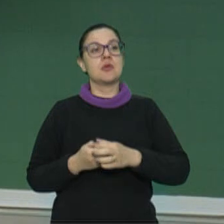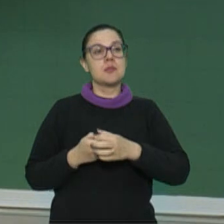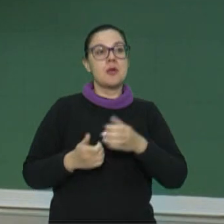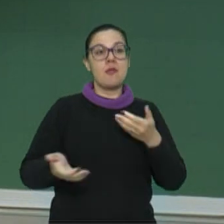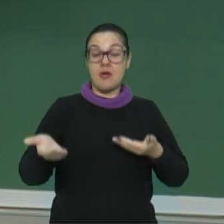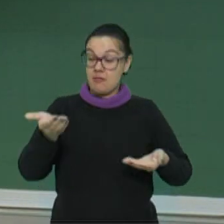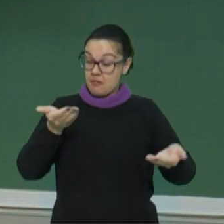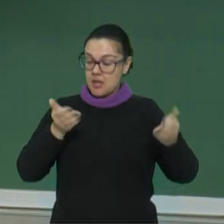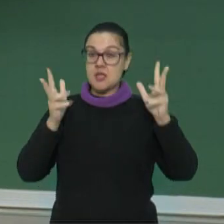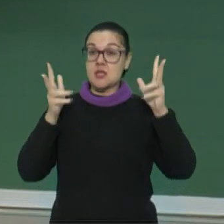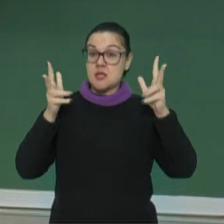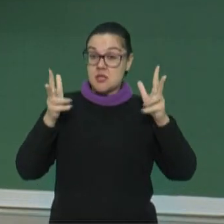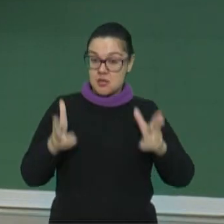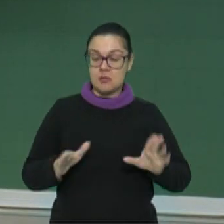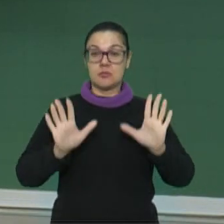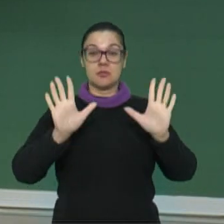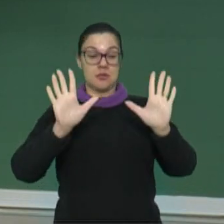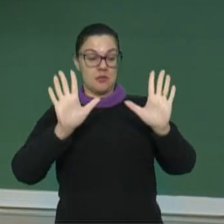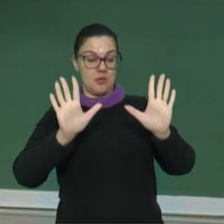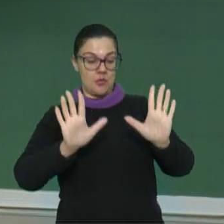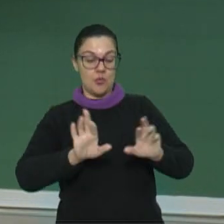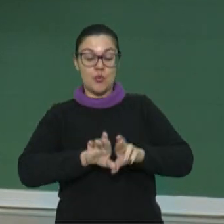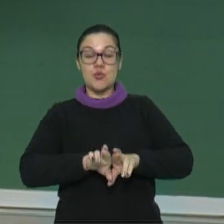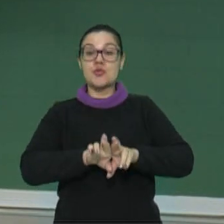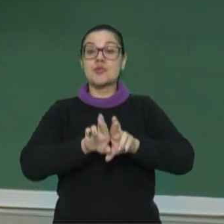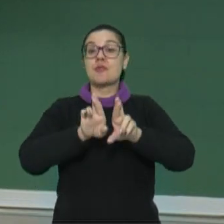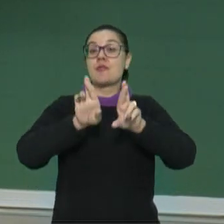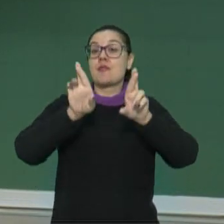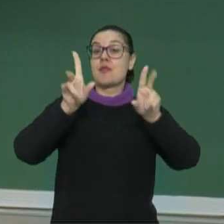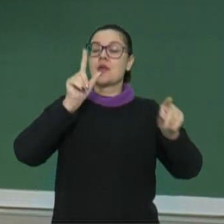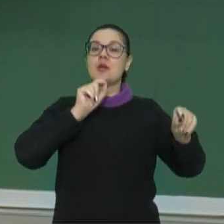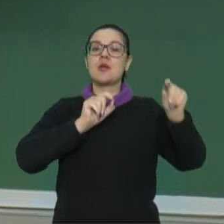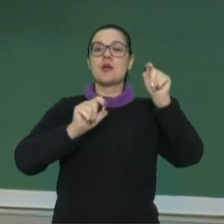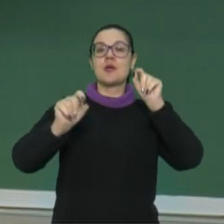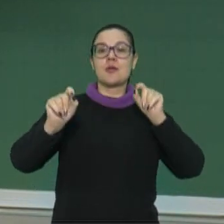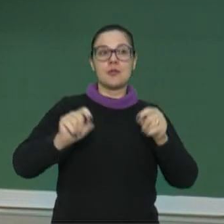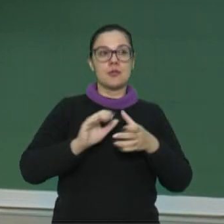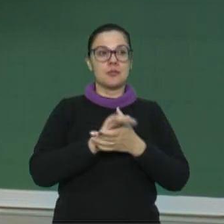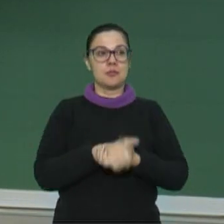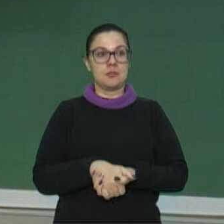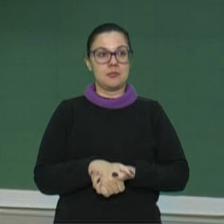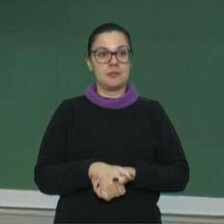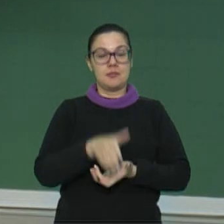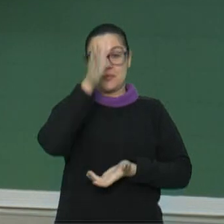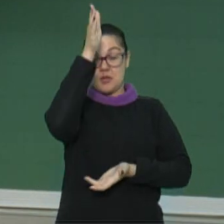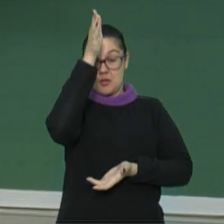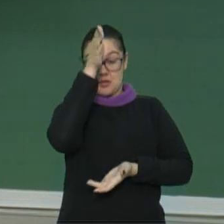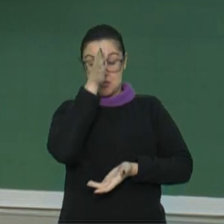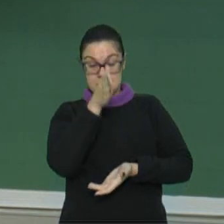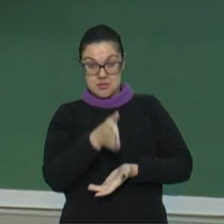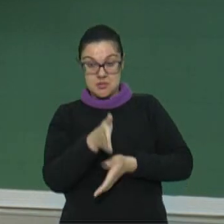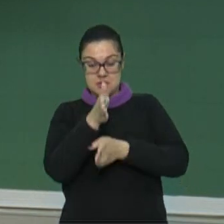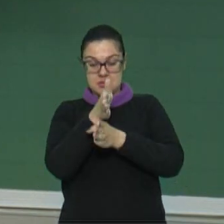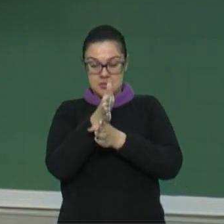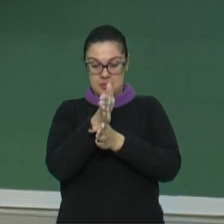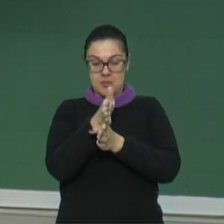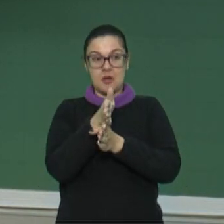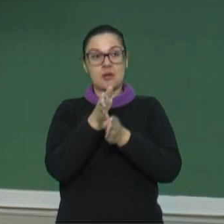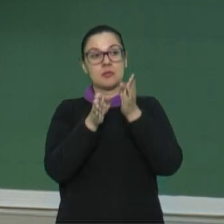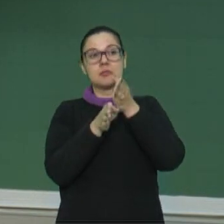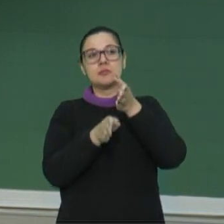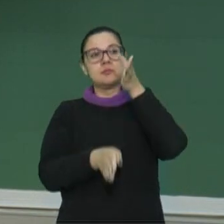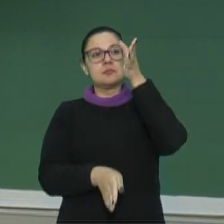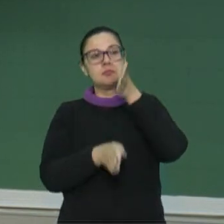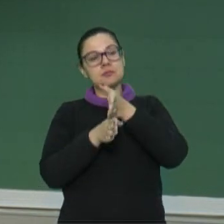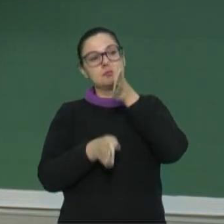da mesma forma. O único tratamento diferenciado é que elas foram separadas, tá? Aí